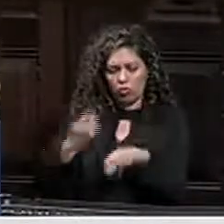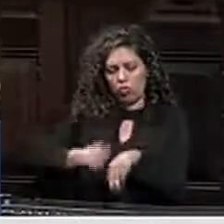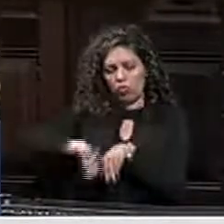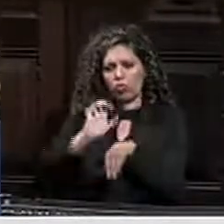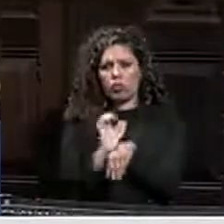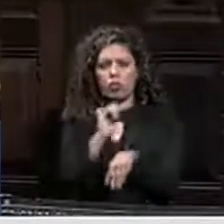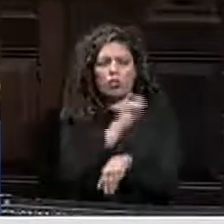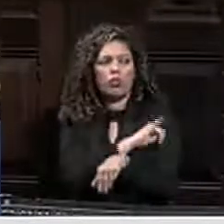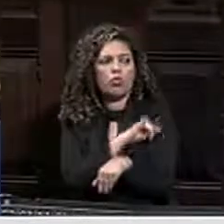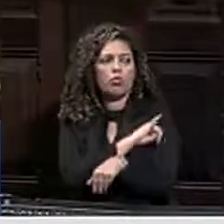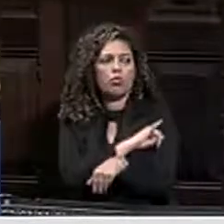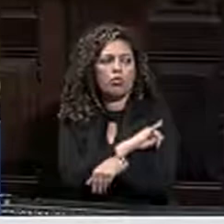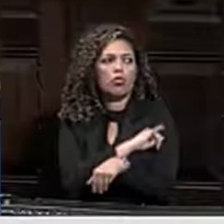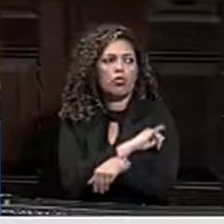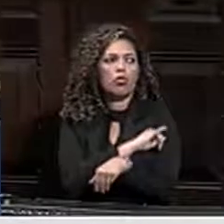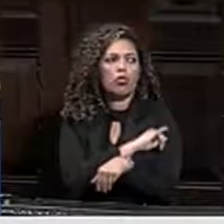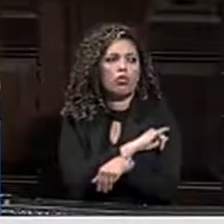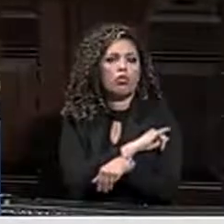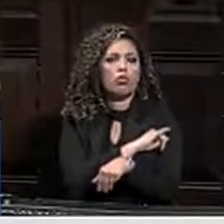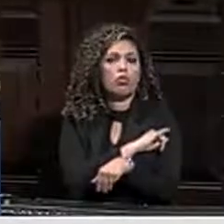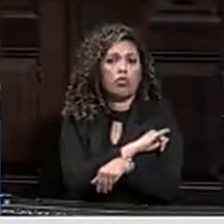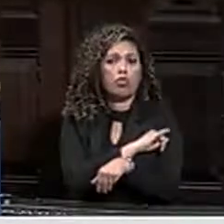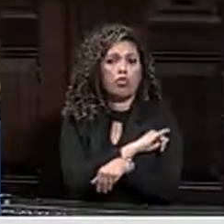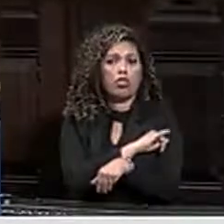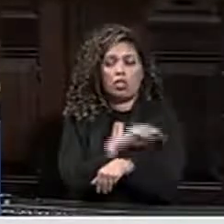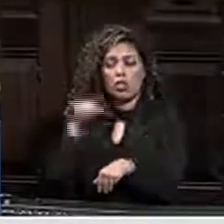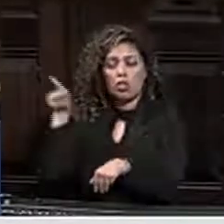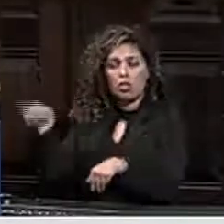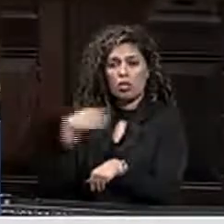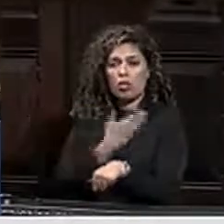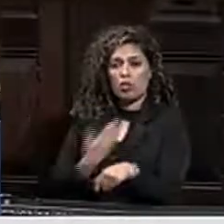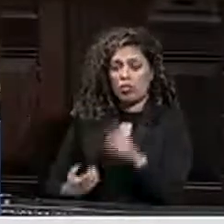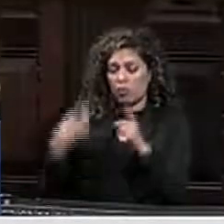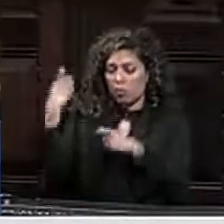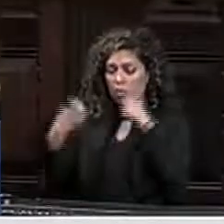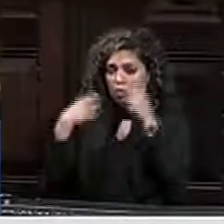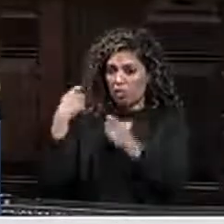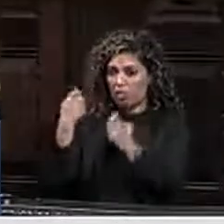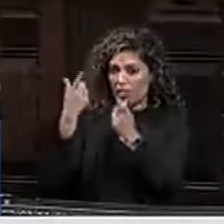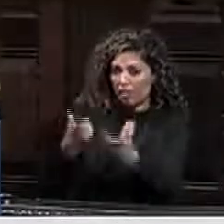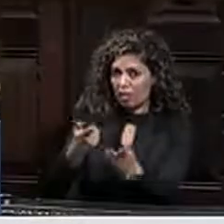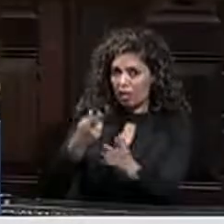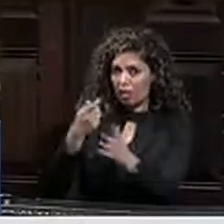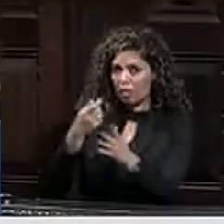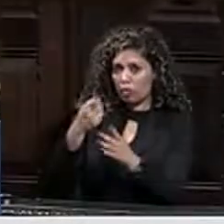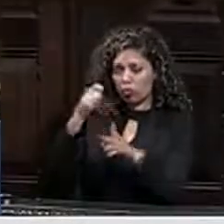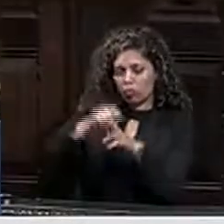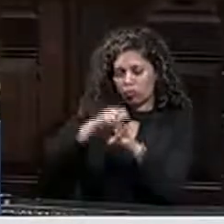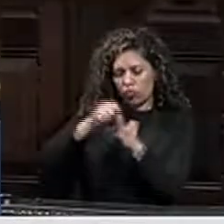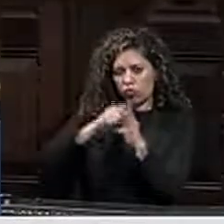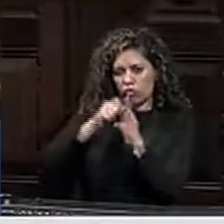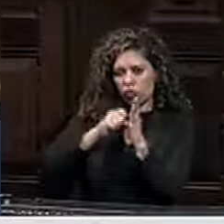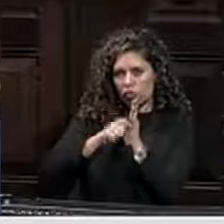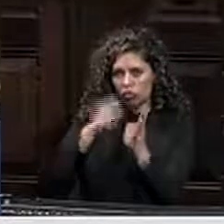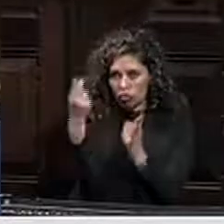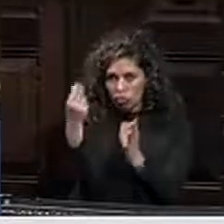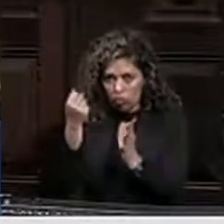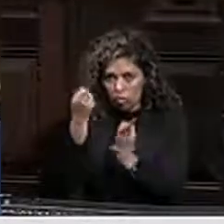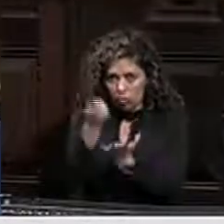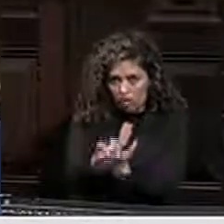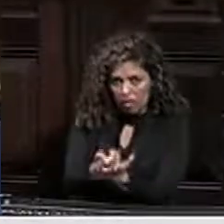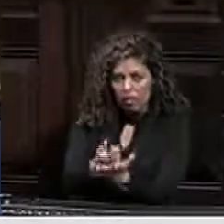terminado o mês, o seu pagamento. E mais, a gente também dizia que passava a